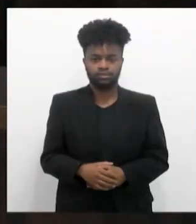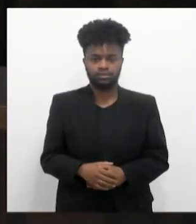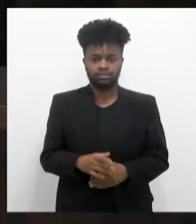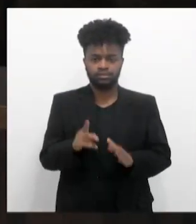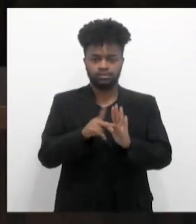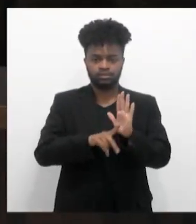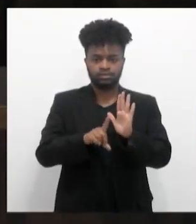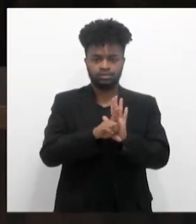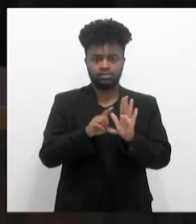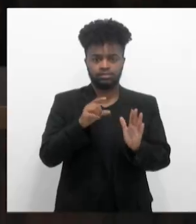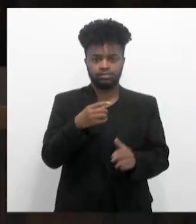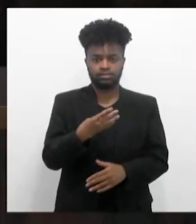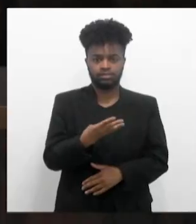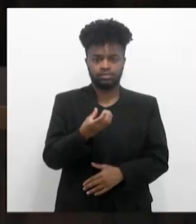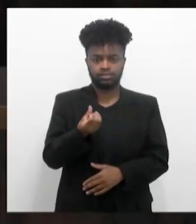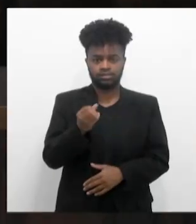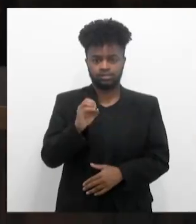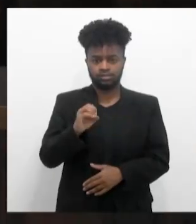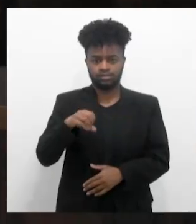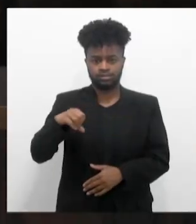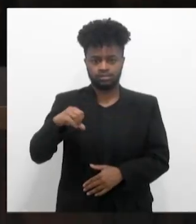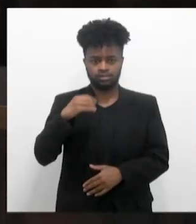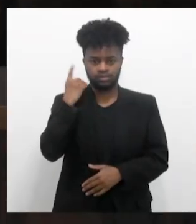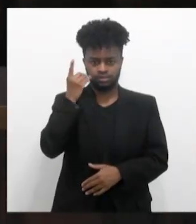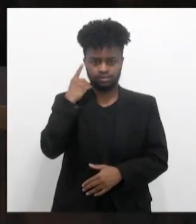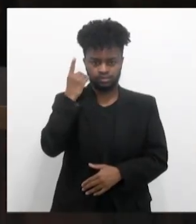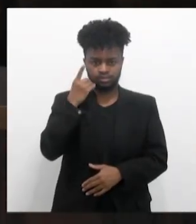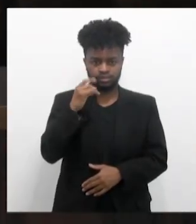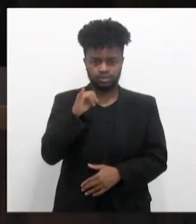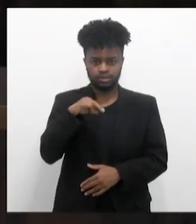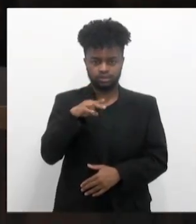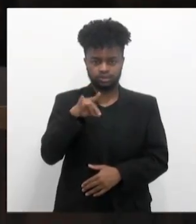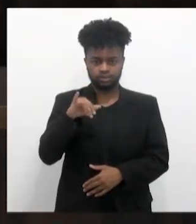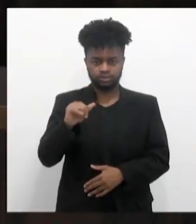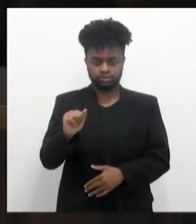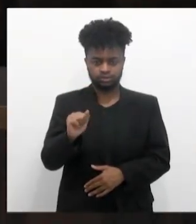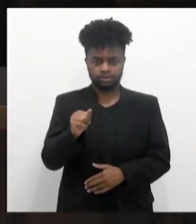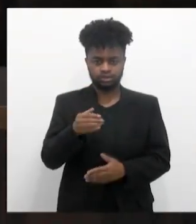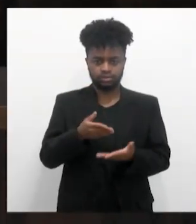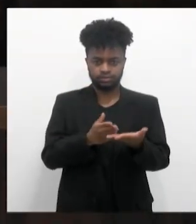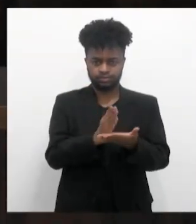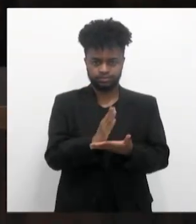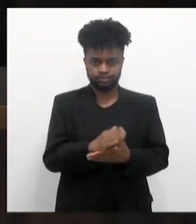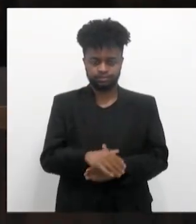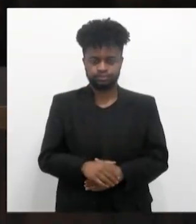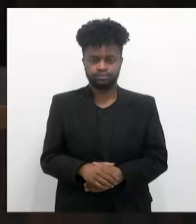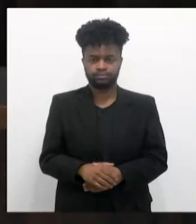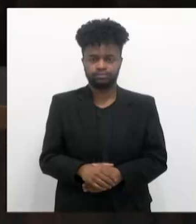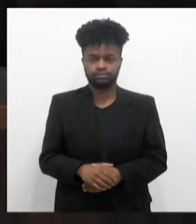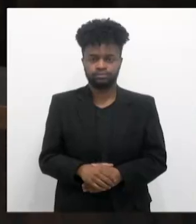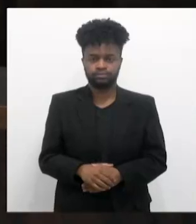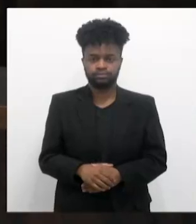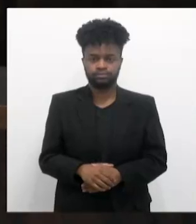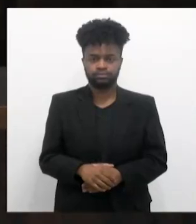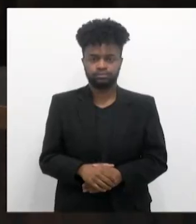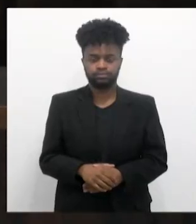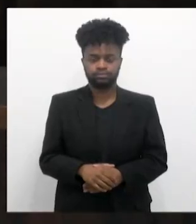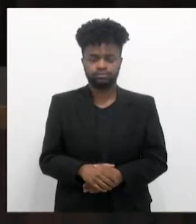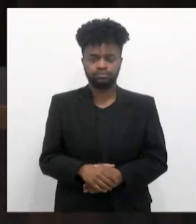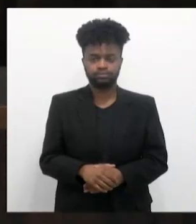Projeto de lei número 4609, deputada Índia Armelau. Aprovado.